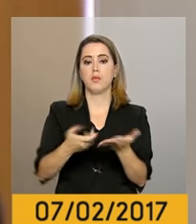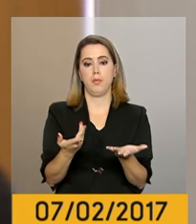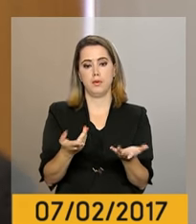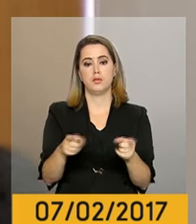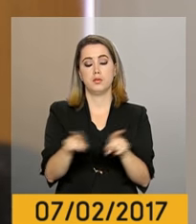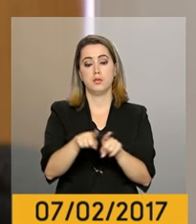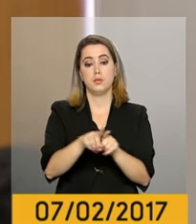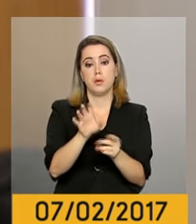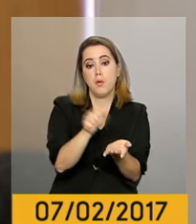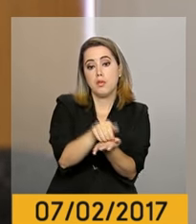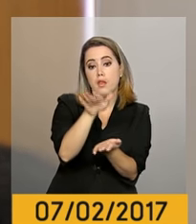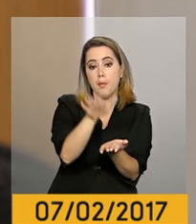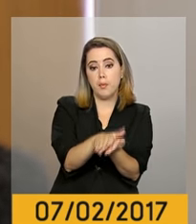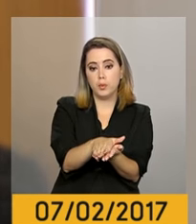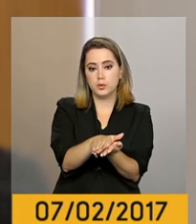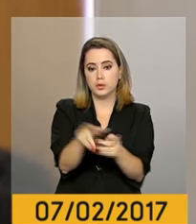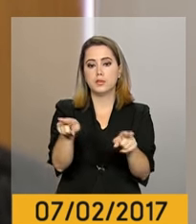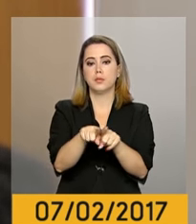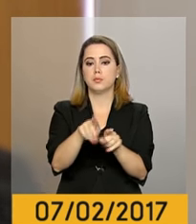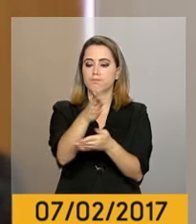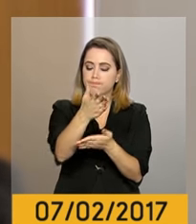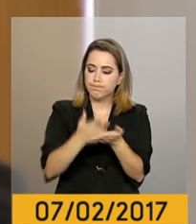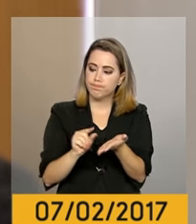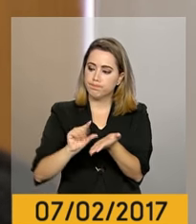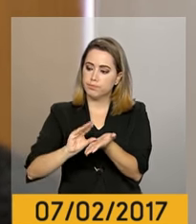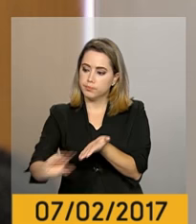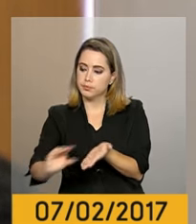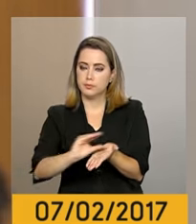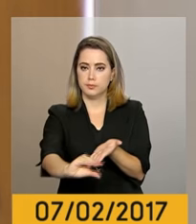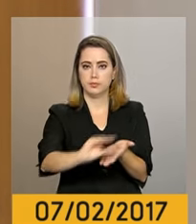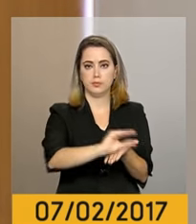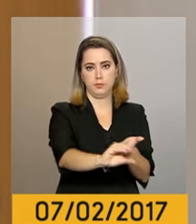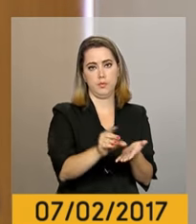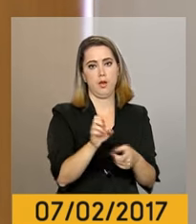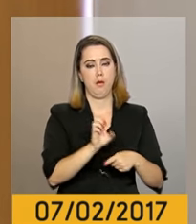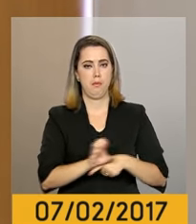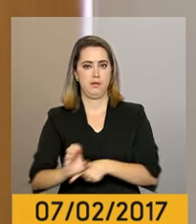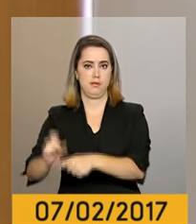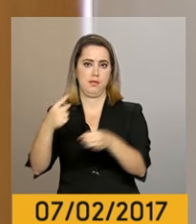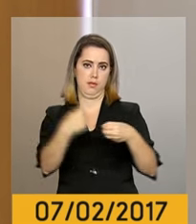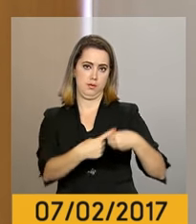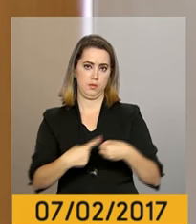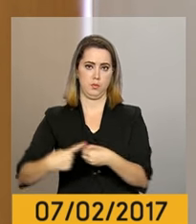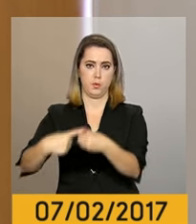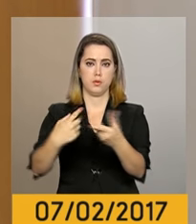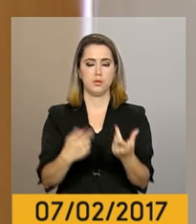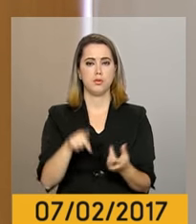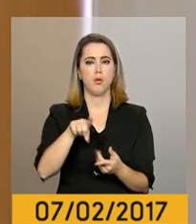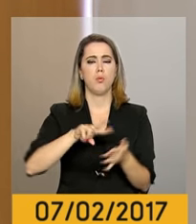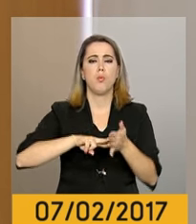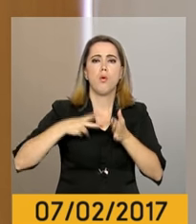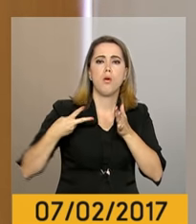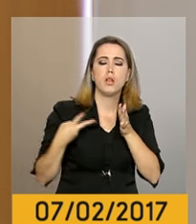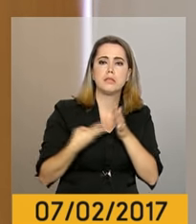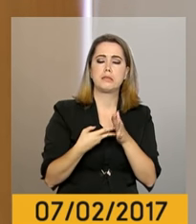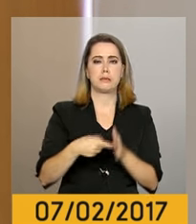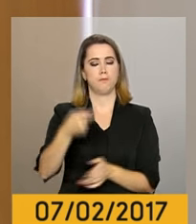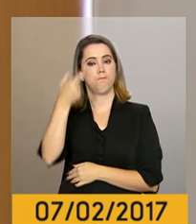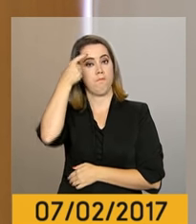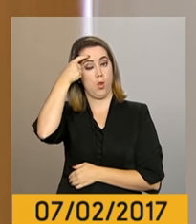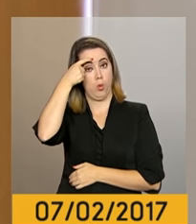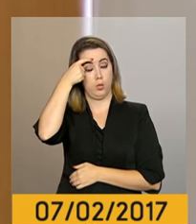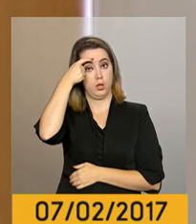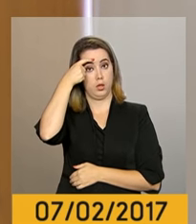virão, mas também na multa para estados e municípios. Isto significa uma concepção federativa, não é,